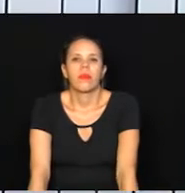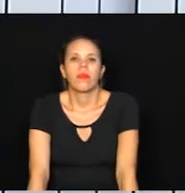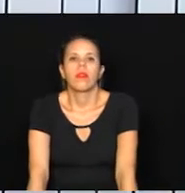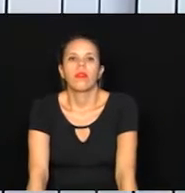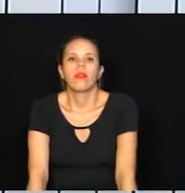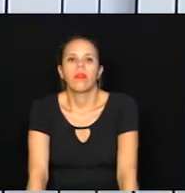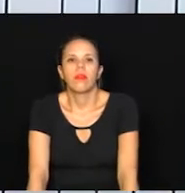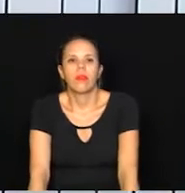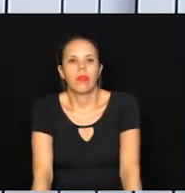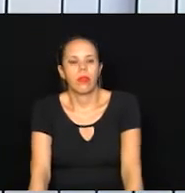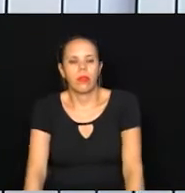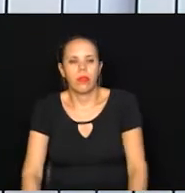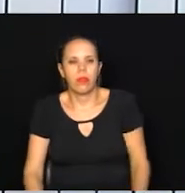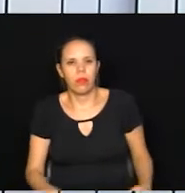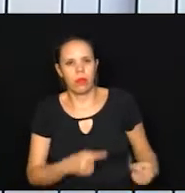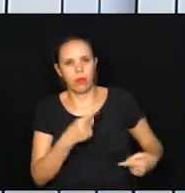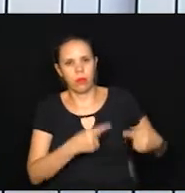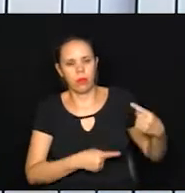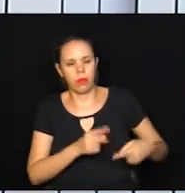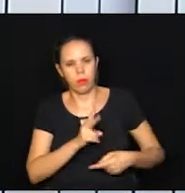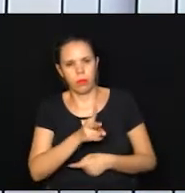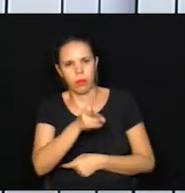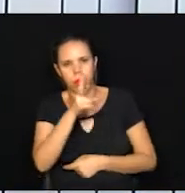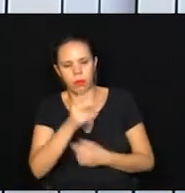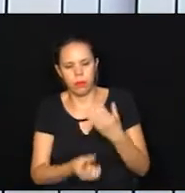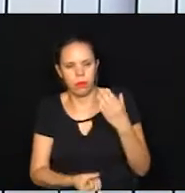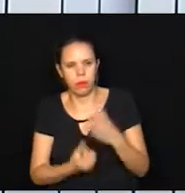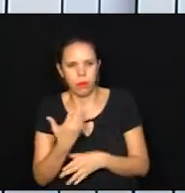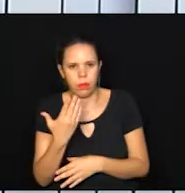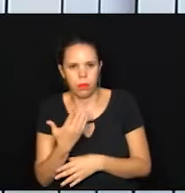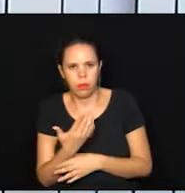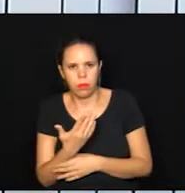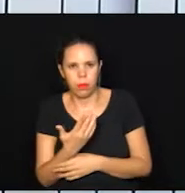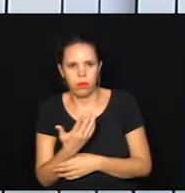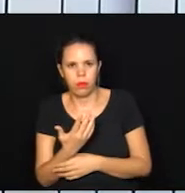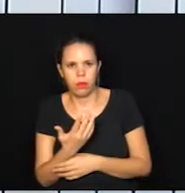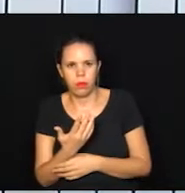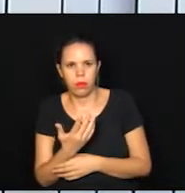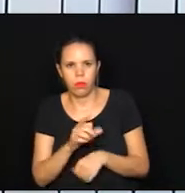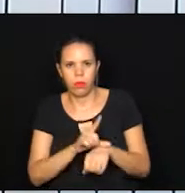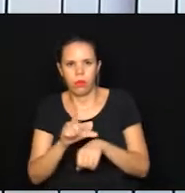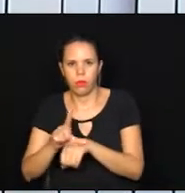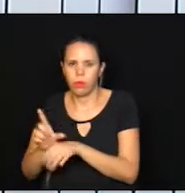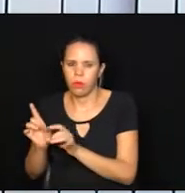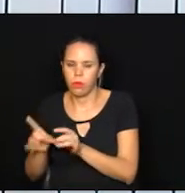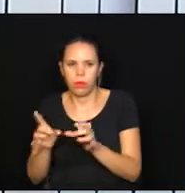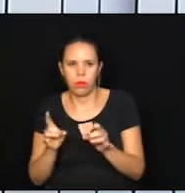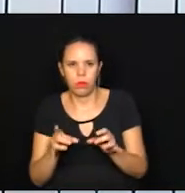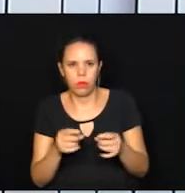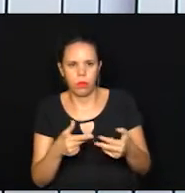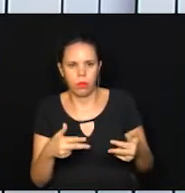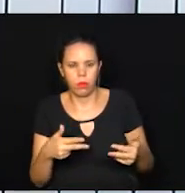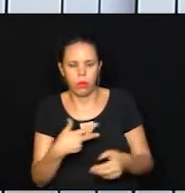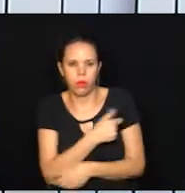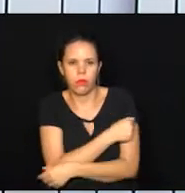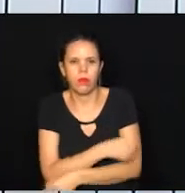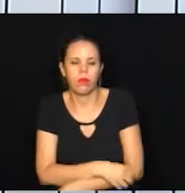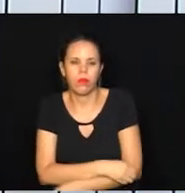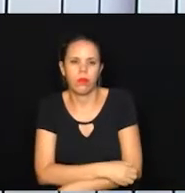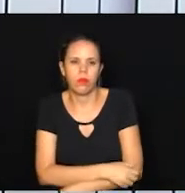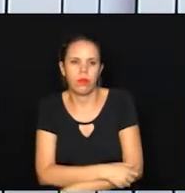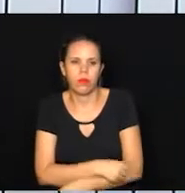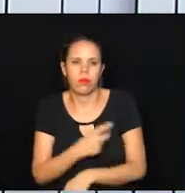Sobre essa política que continua acontecendo, sobre este comércio, vendas das vacinas